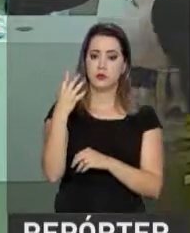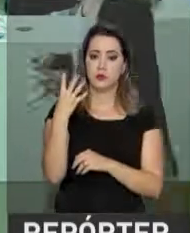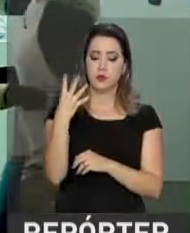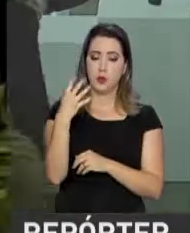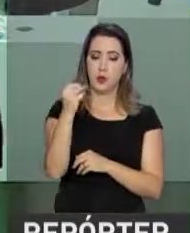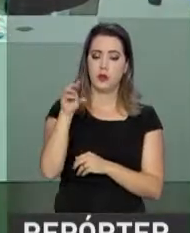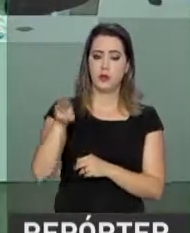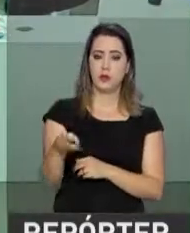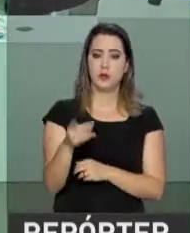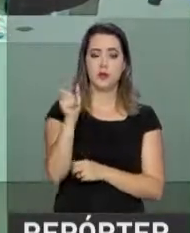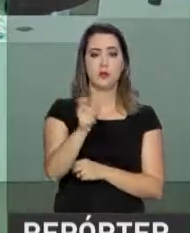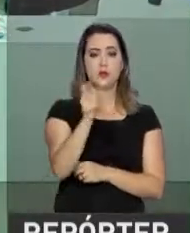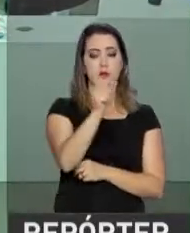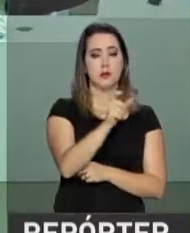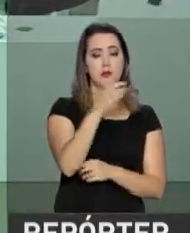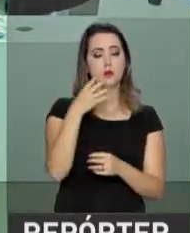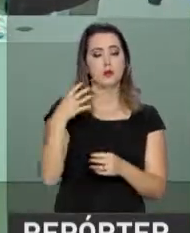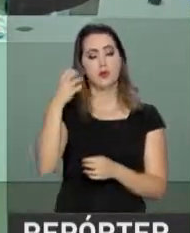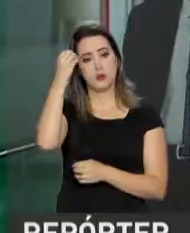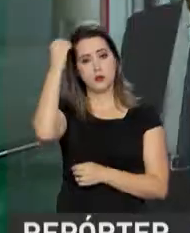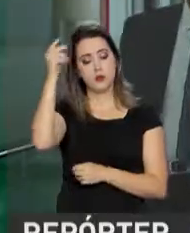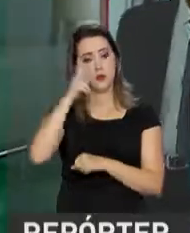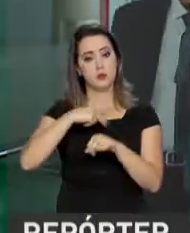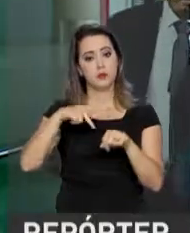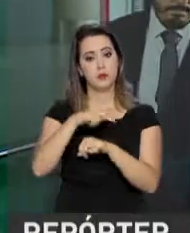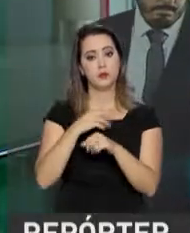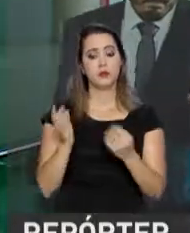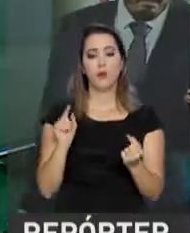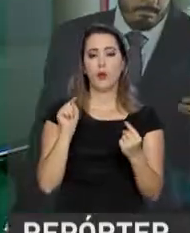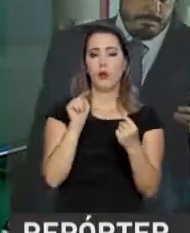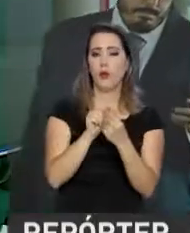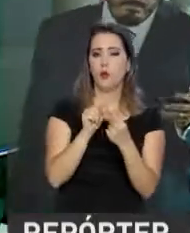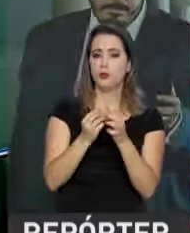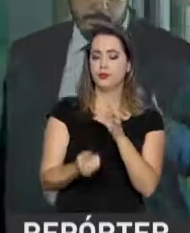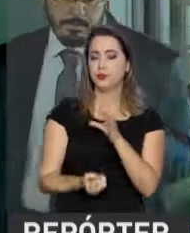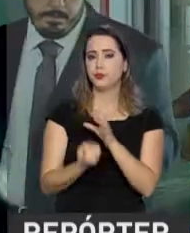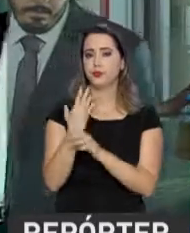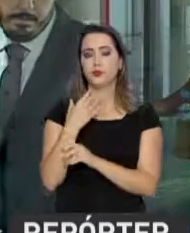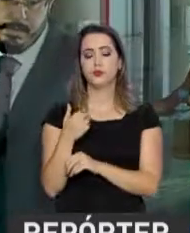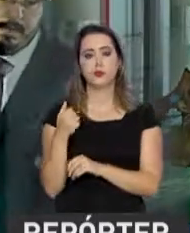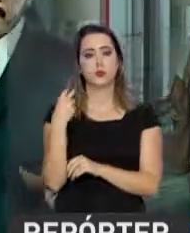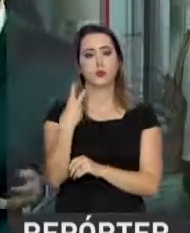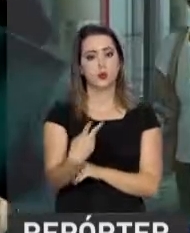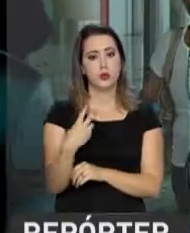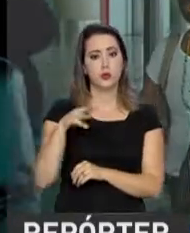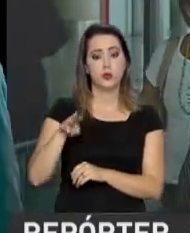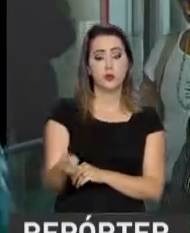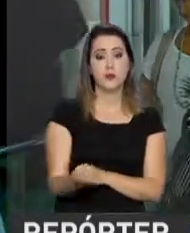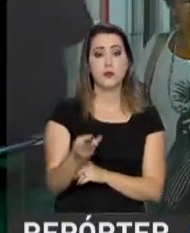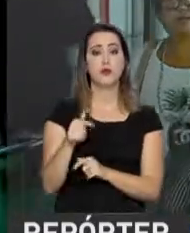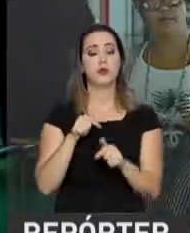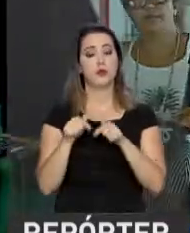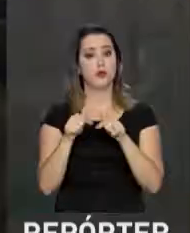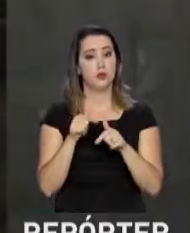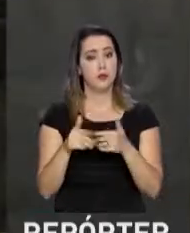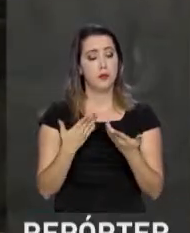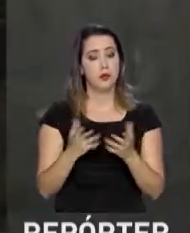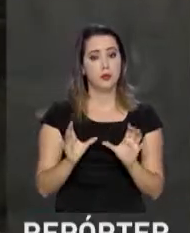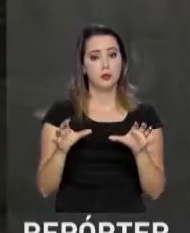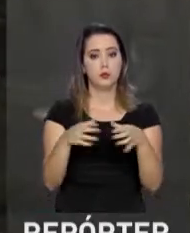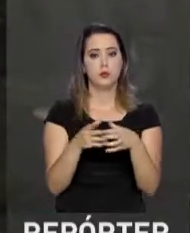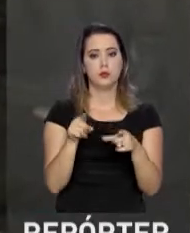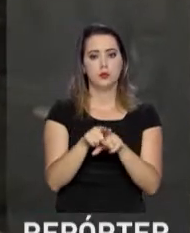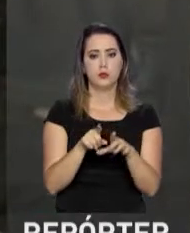o número de brasileiros viajando pelo país. A medida deve gerar mais de 2 milhões de emprego no setor.